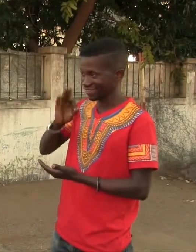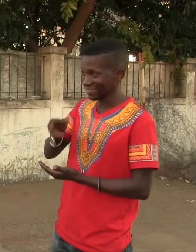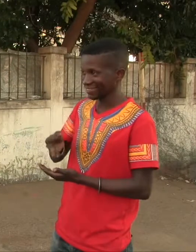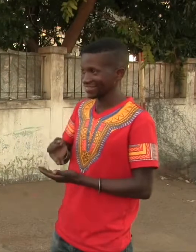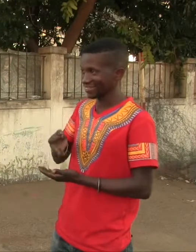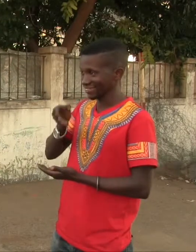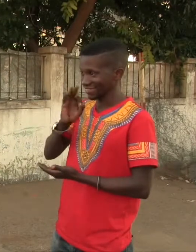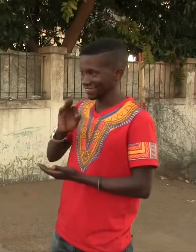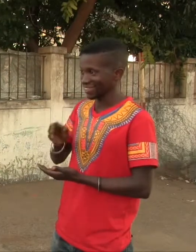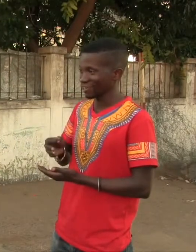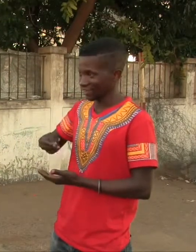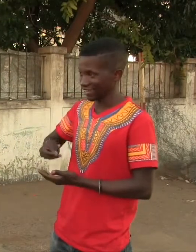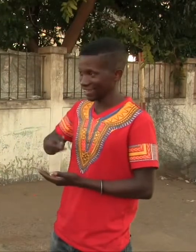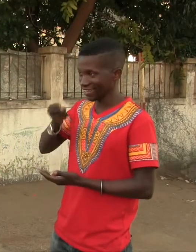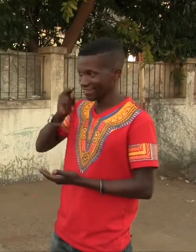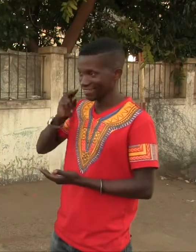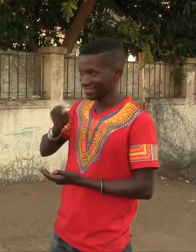chávena,